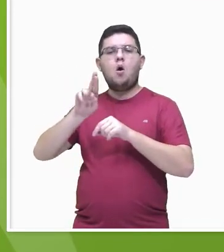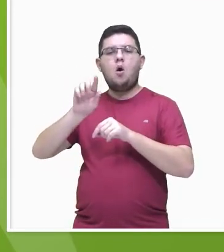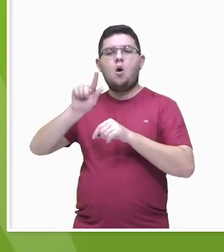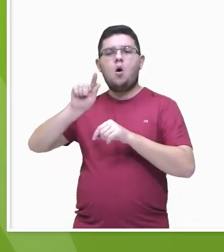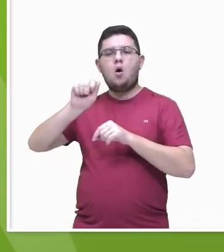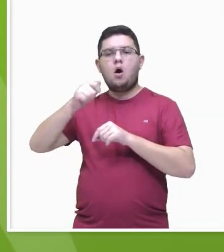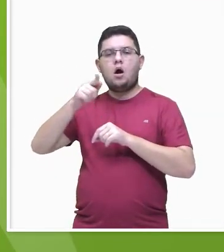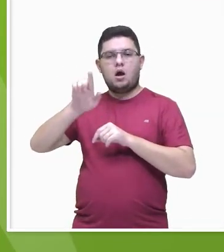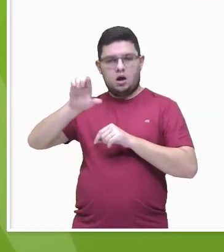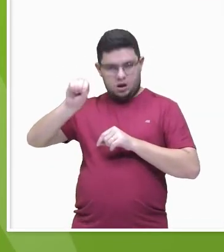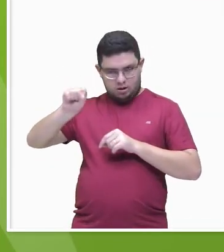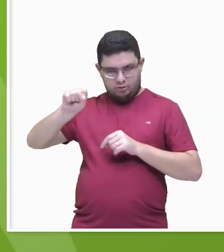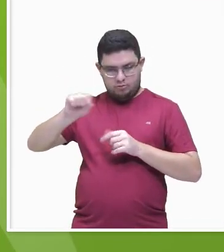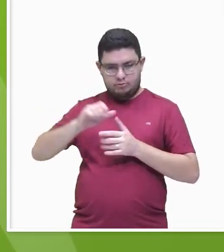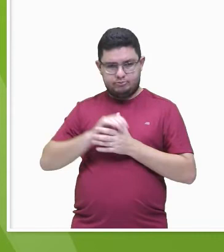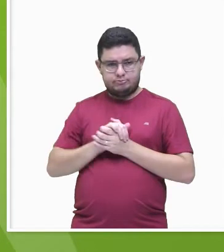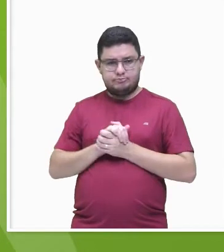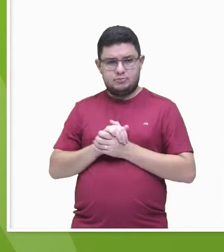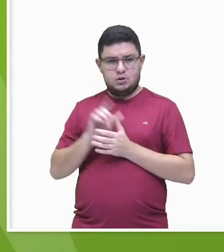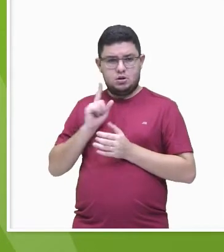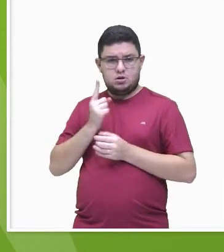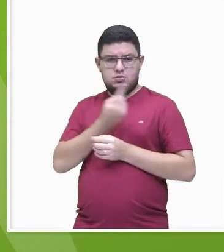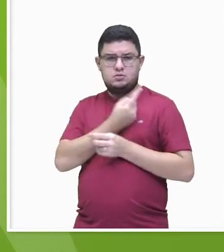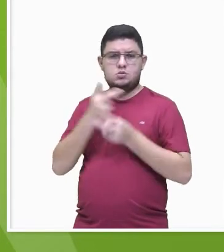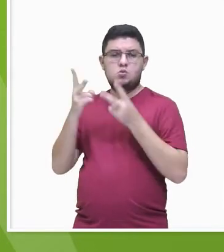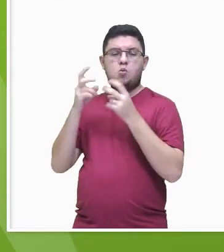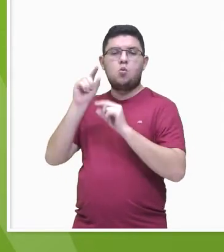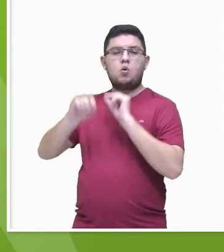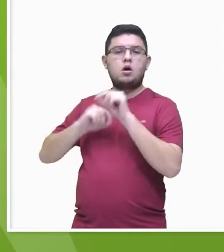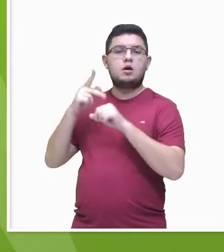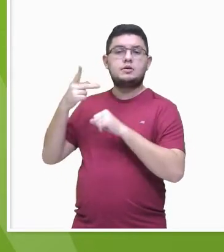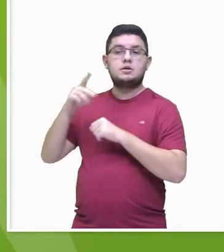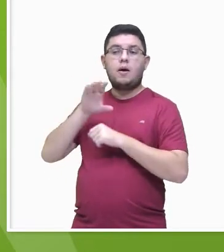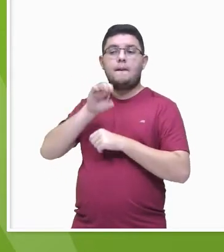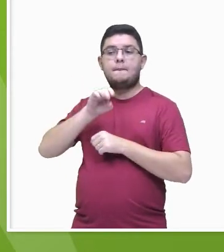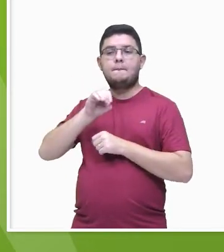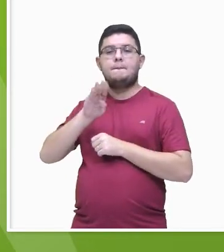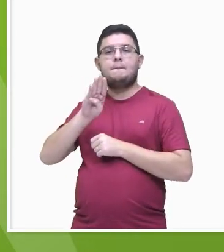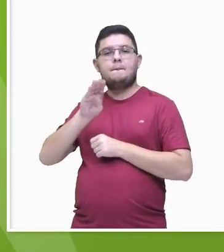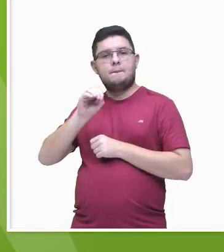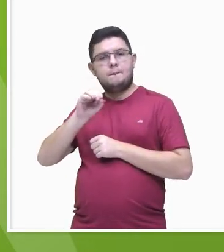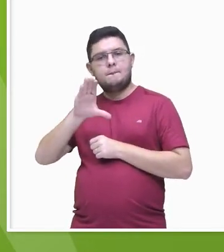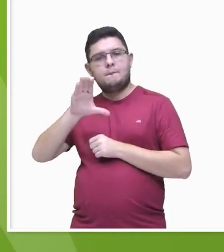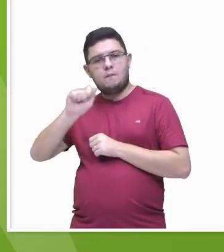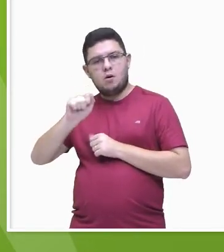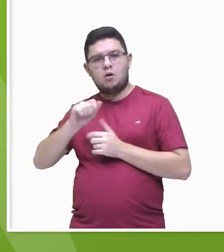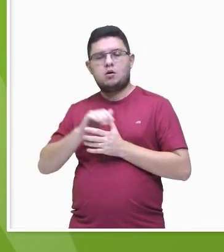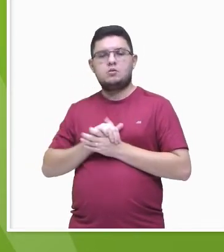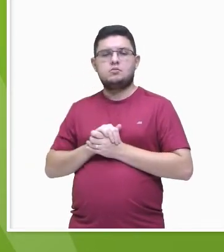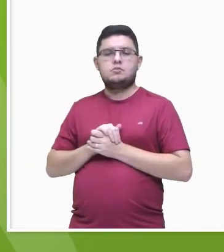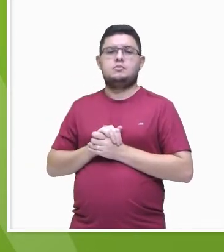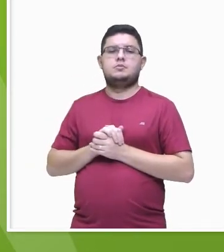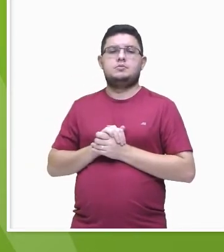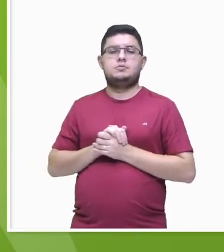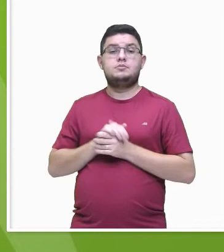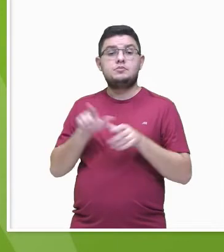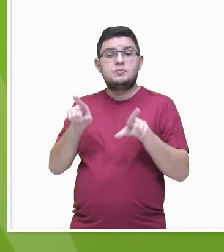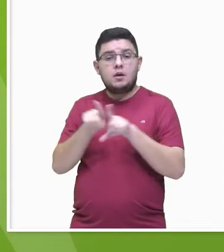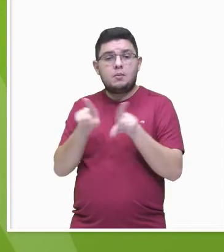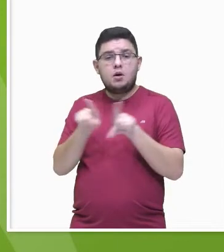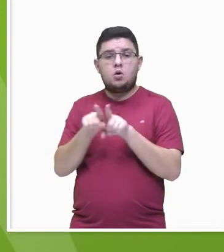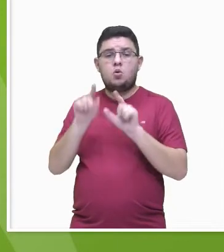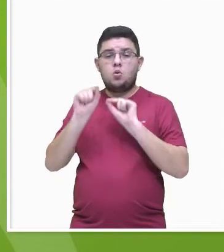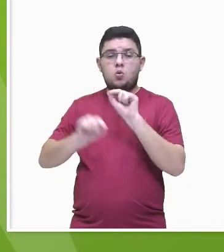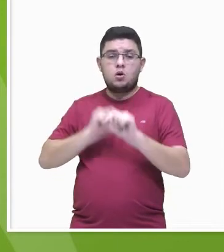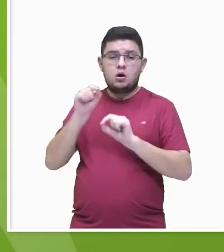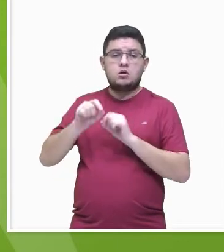consegue visualizar a sua boca, né, nessa posição aqui, ó, nós temos a boca do animal e em